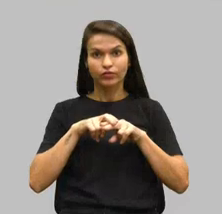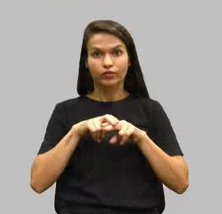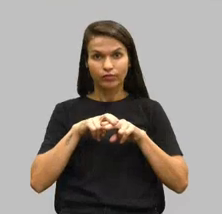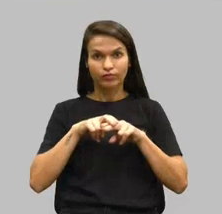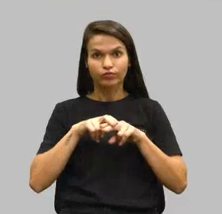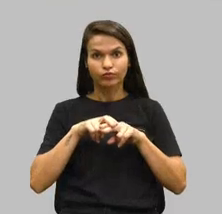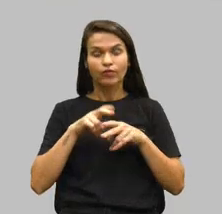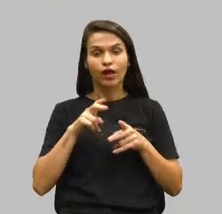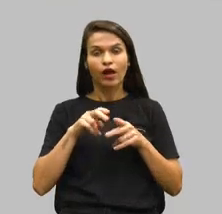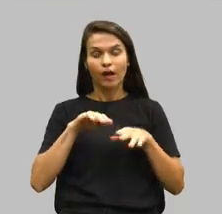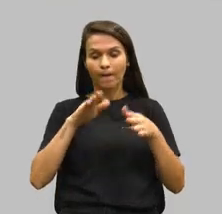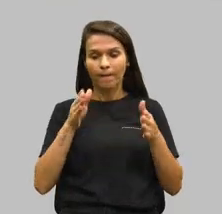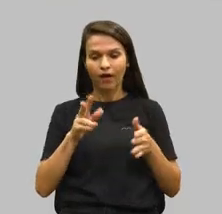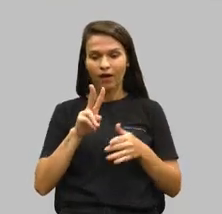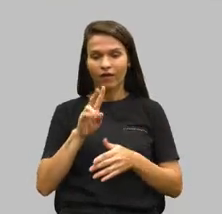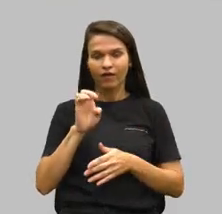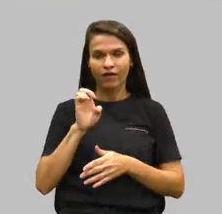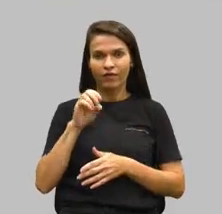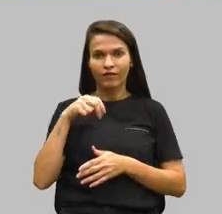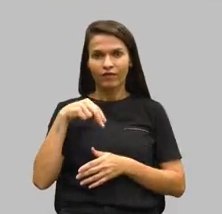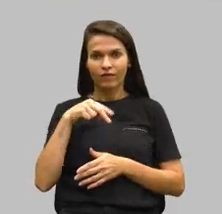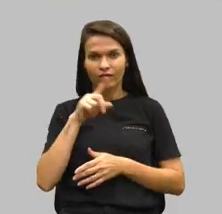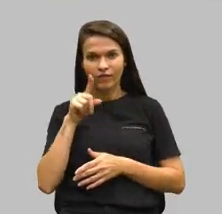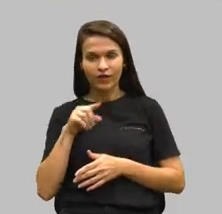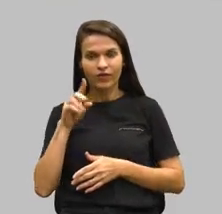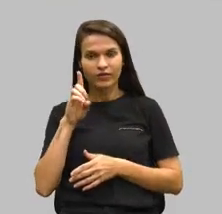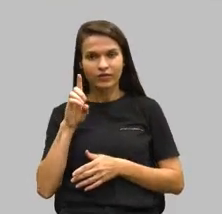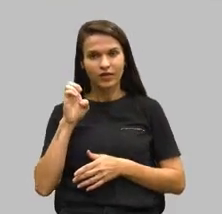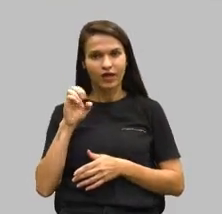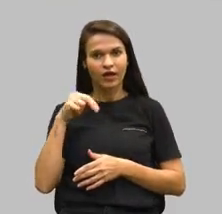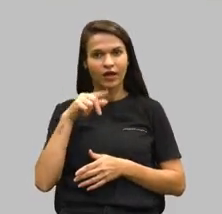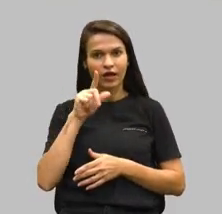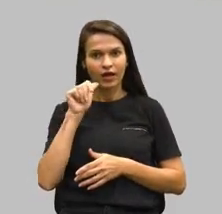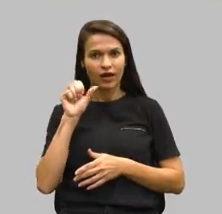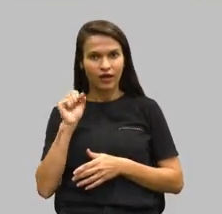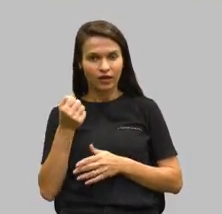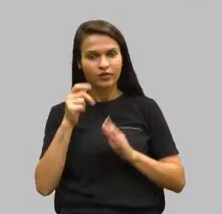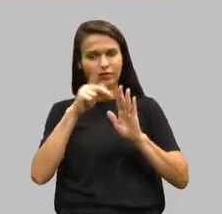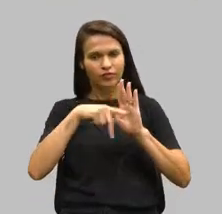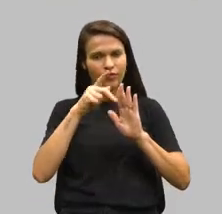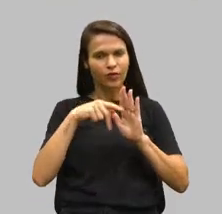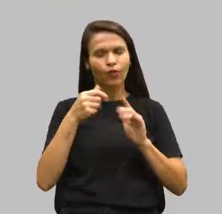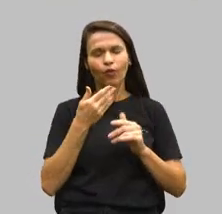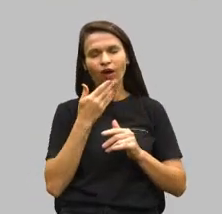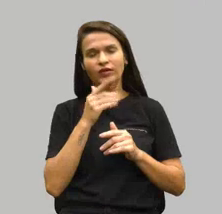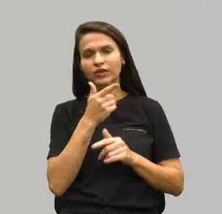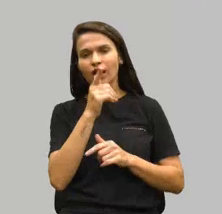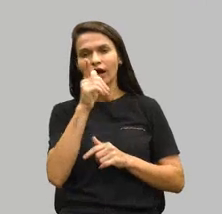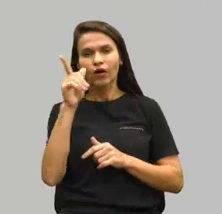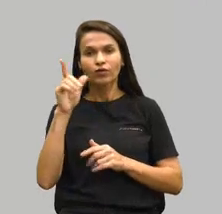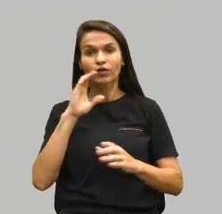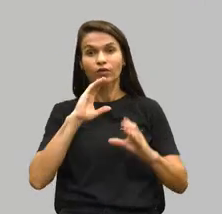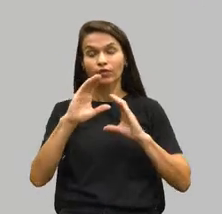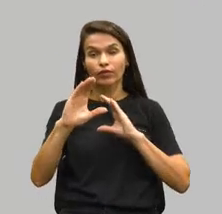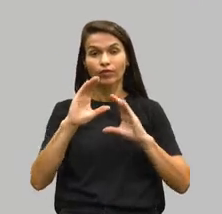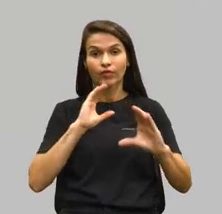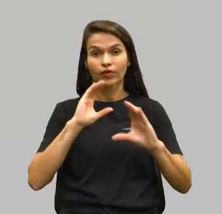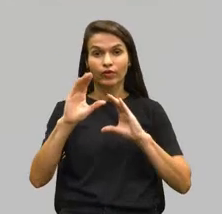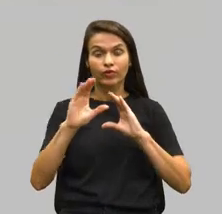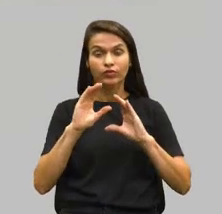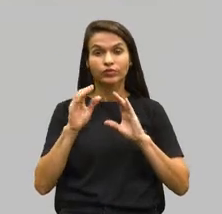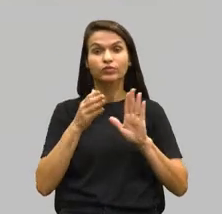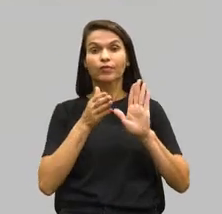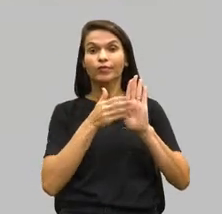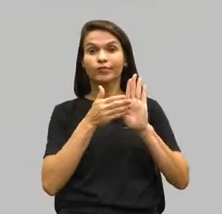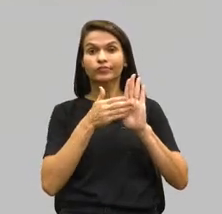delas esse programa do governo como que está sendo feito e quais são as outras ações também que comunicam com esse propósito